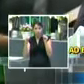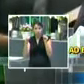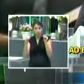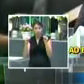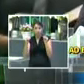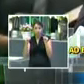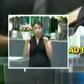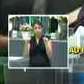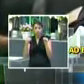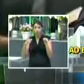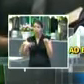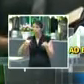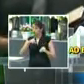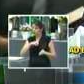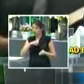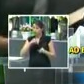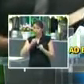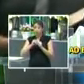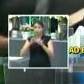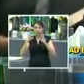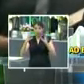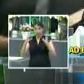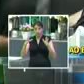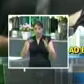Nós vivemos um milagre esse fim de semana, né, Ângelo?